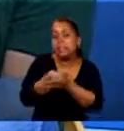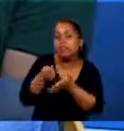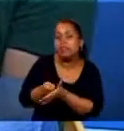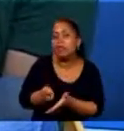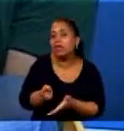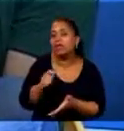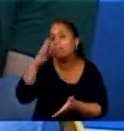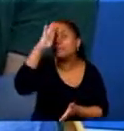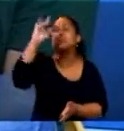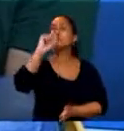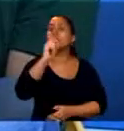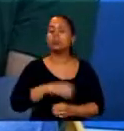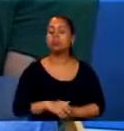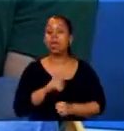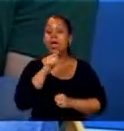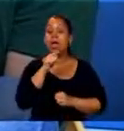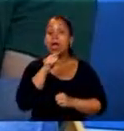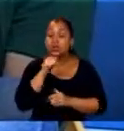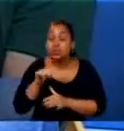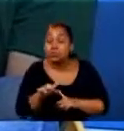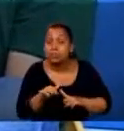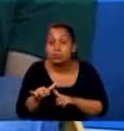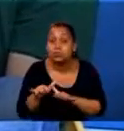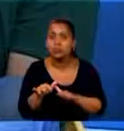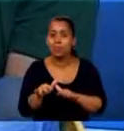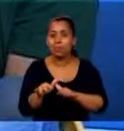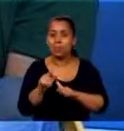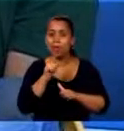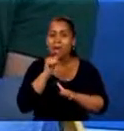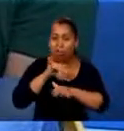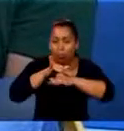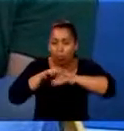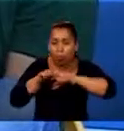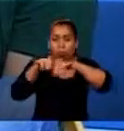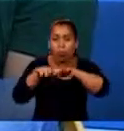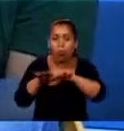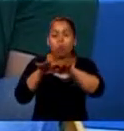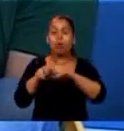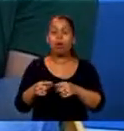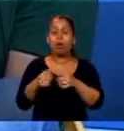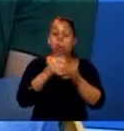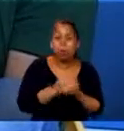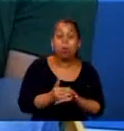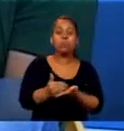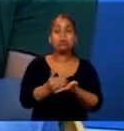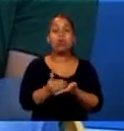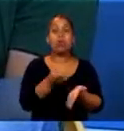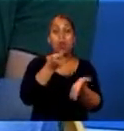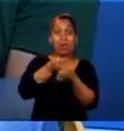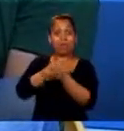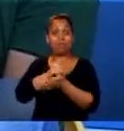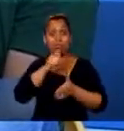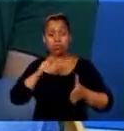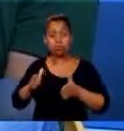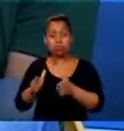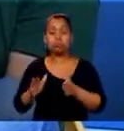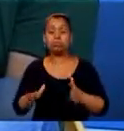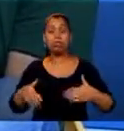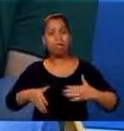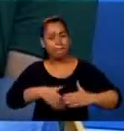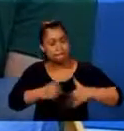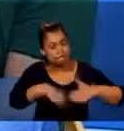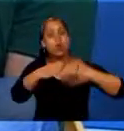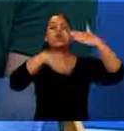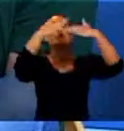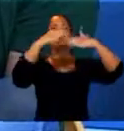defendendo principalmente os mananciais, que esse é a nossa razão de ser, que começou com a defesa dos mananciais e que progrediu